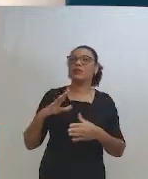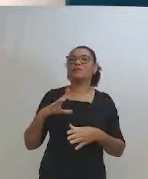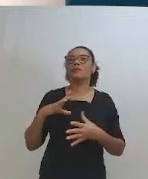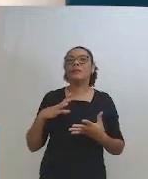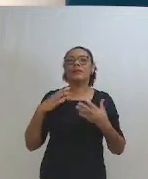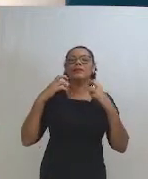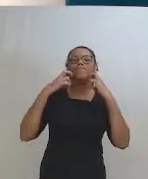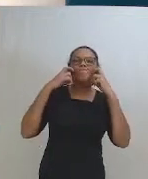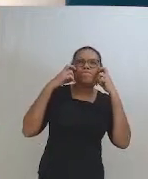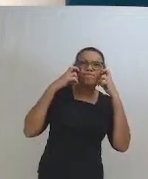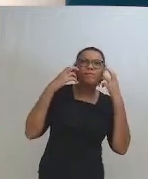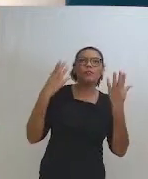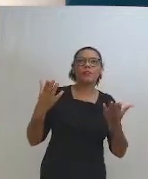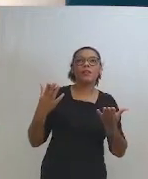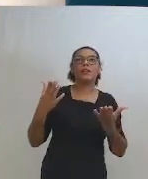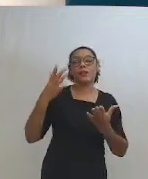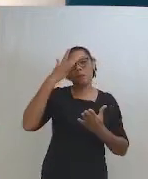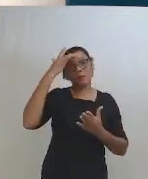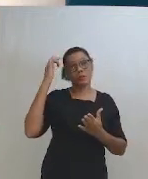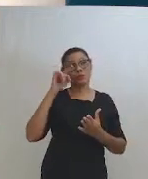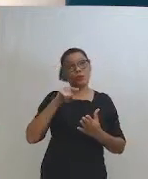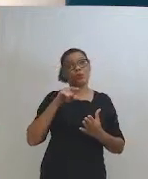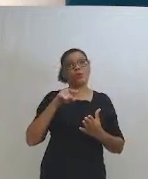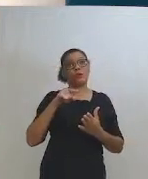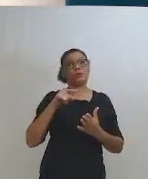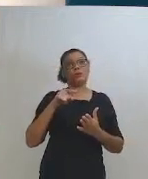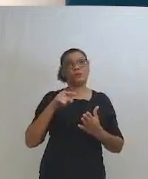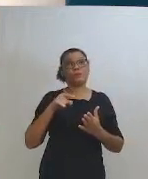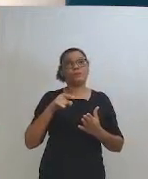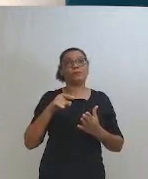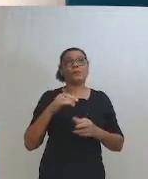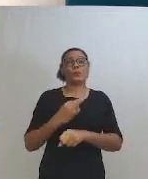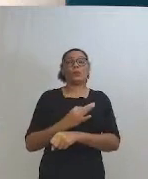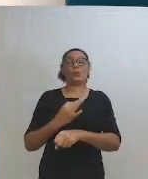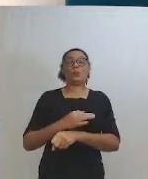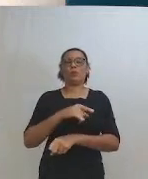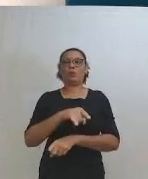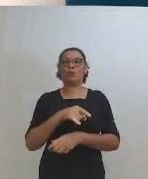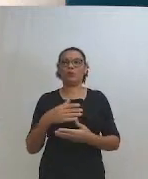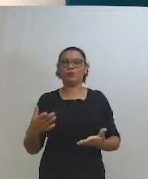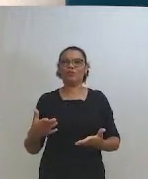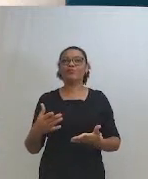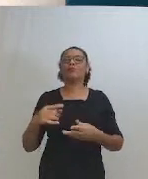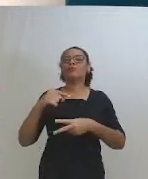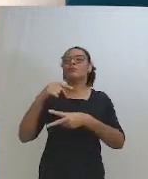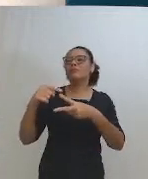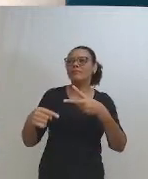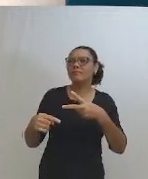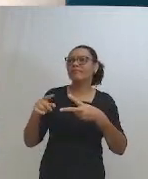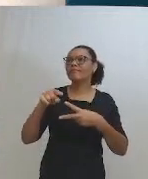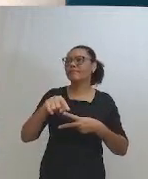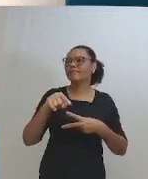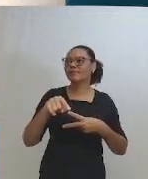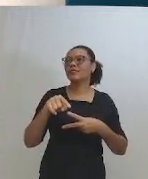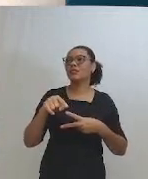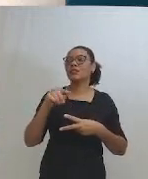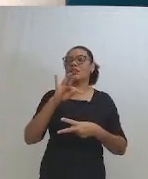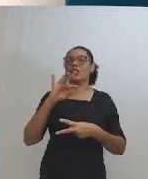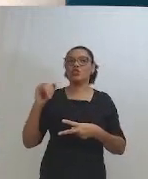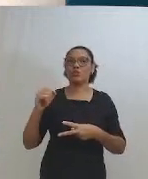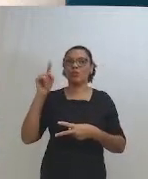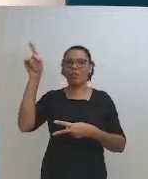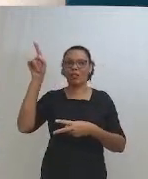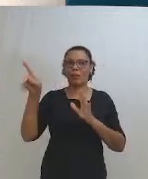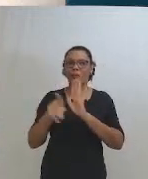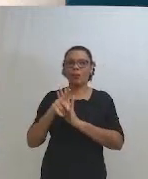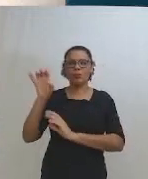pelo recorrente. Fatores esses ventilados no right perante o TJ de Rondônia. O